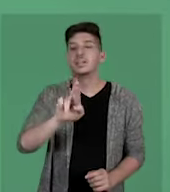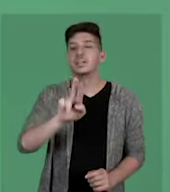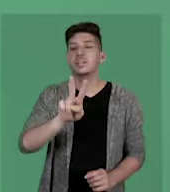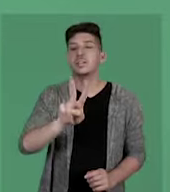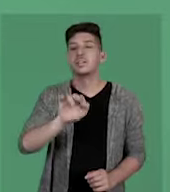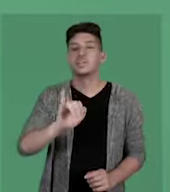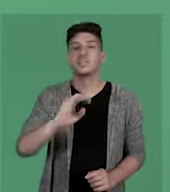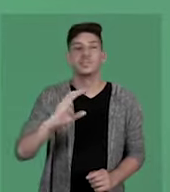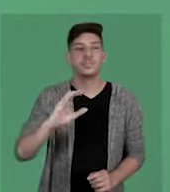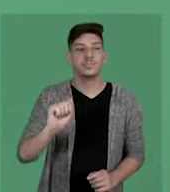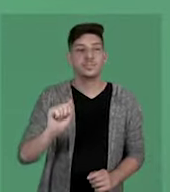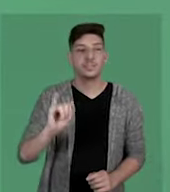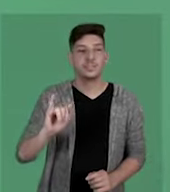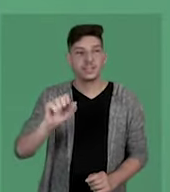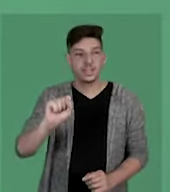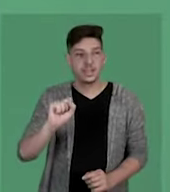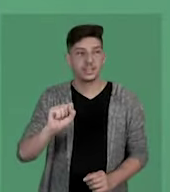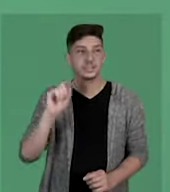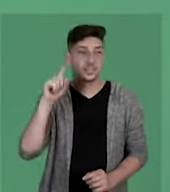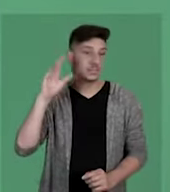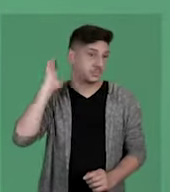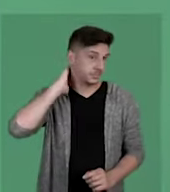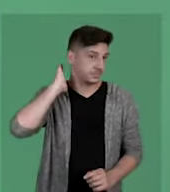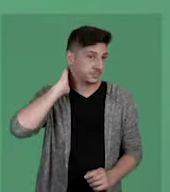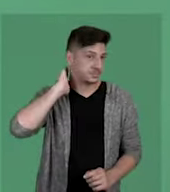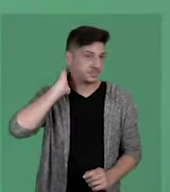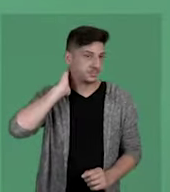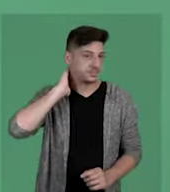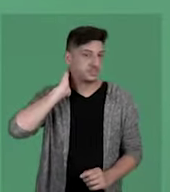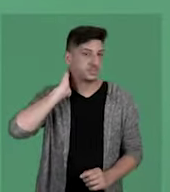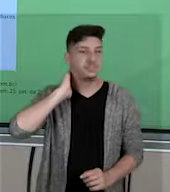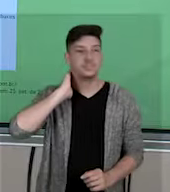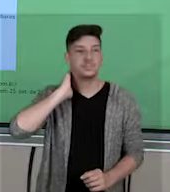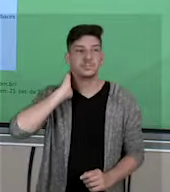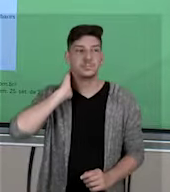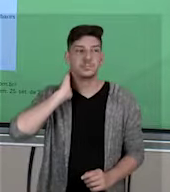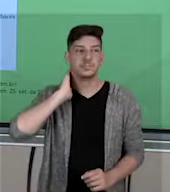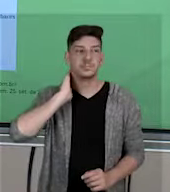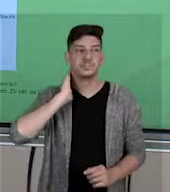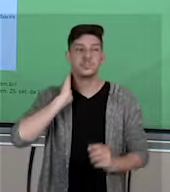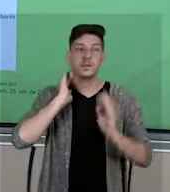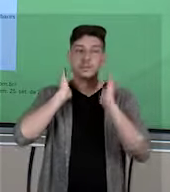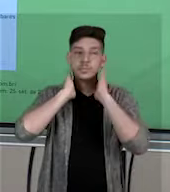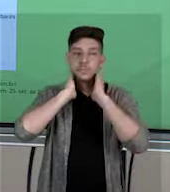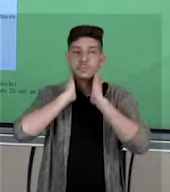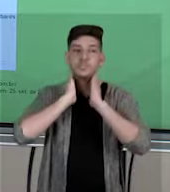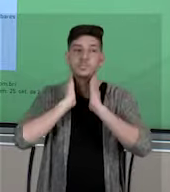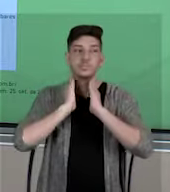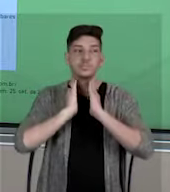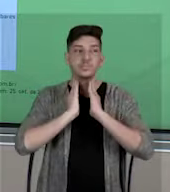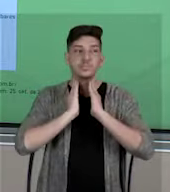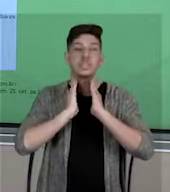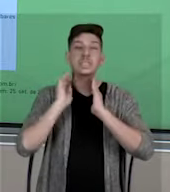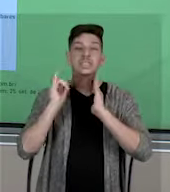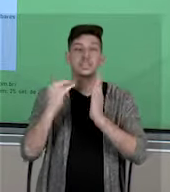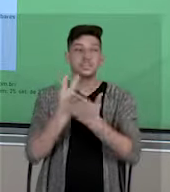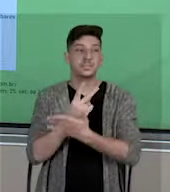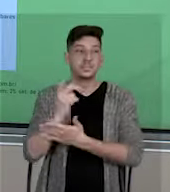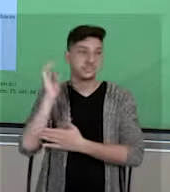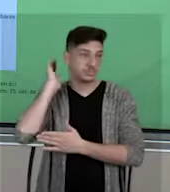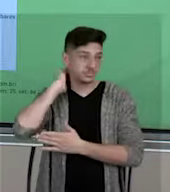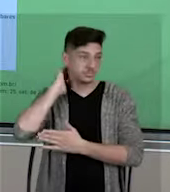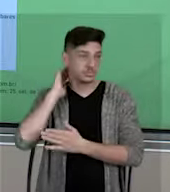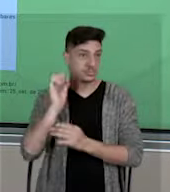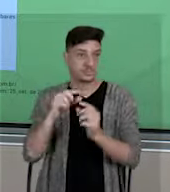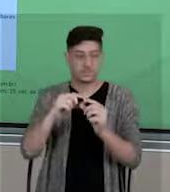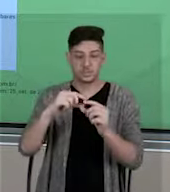do pescoço. As primeiras vértebras cervicais aqui, fratura nelas, né, uma fratura que separe